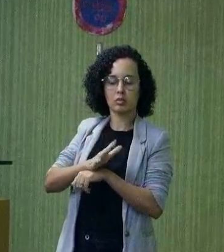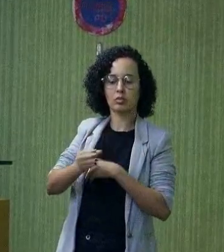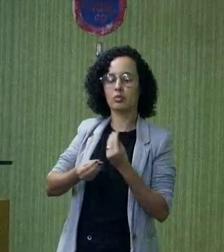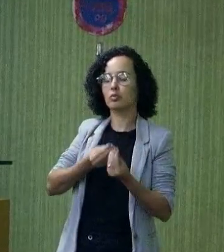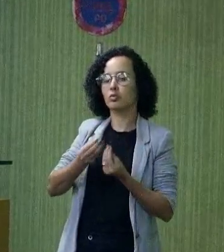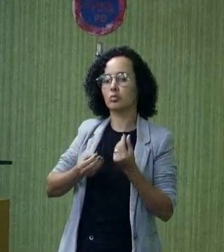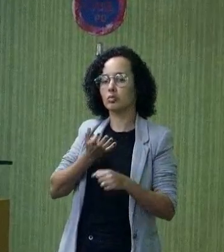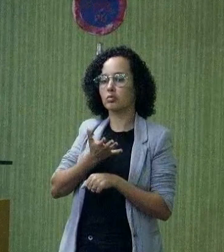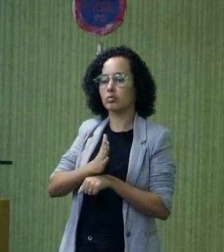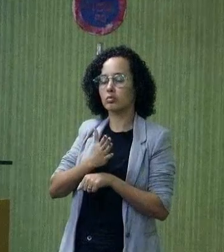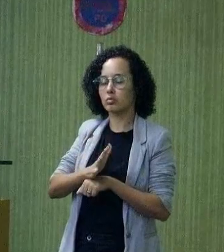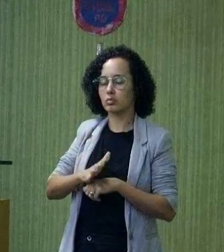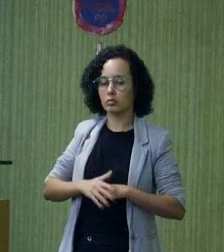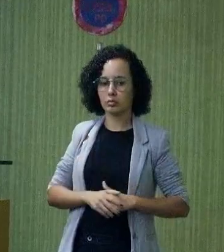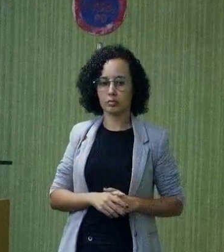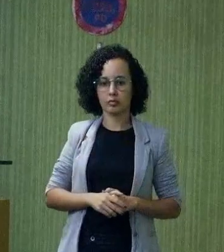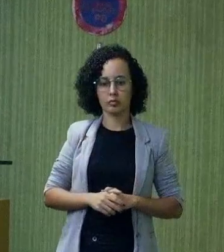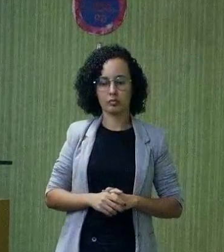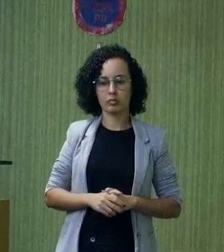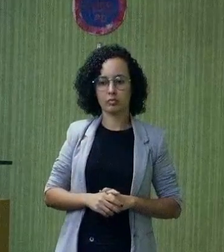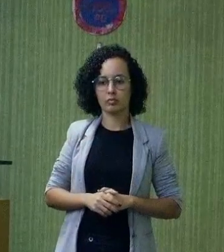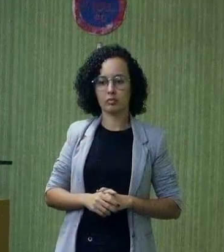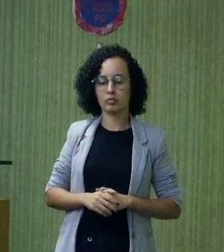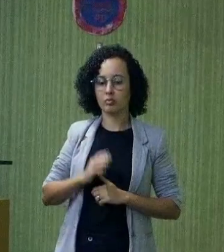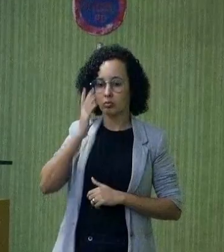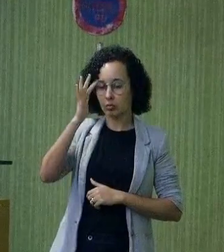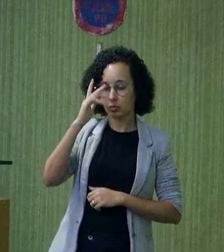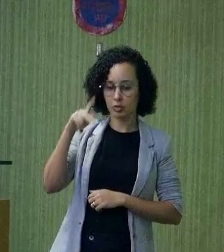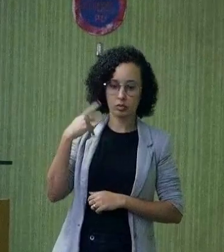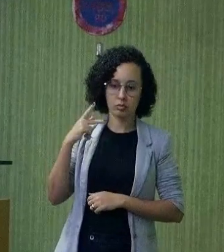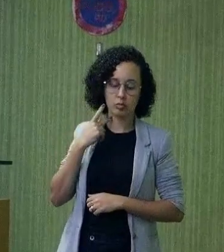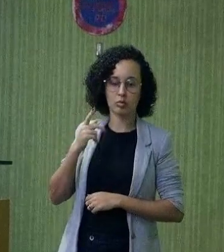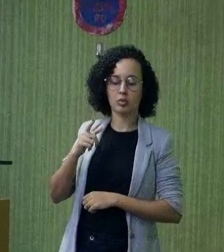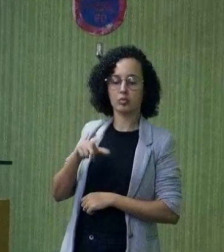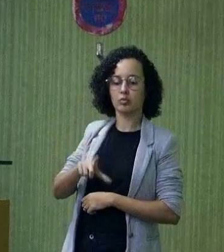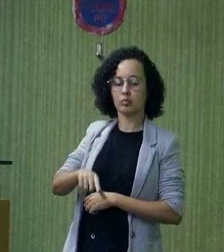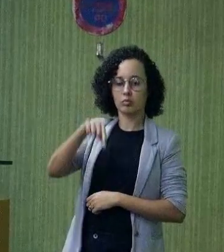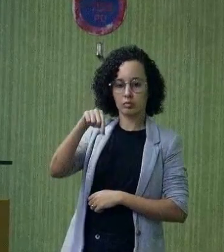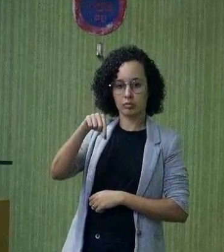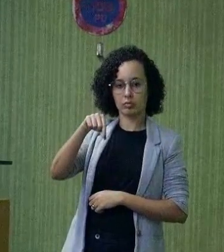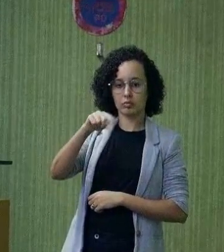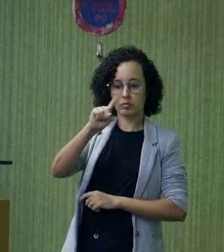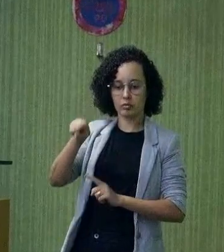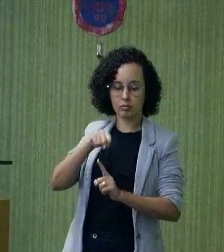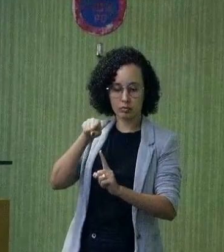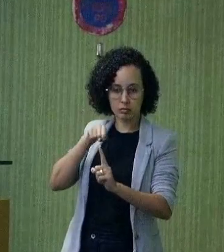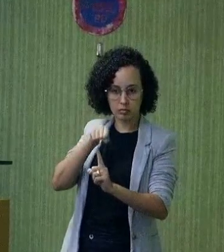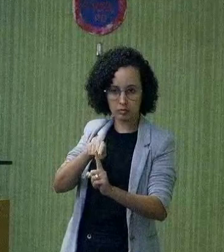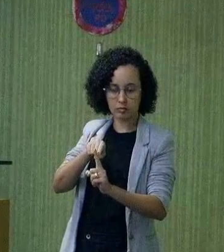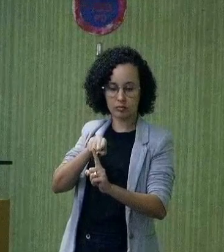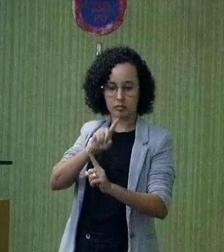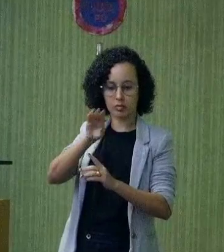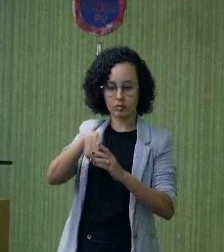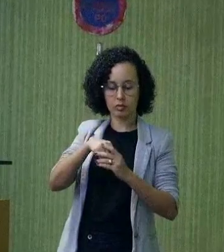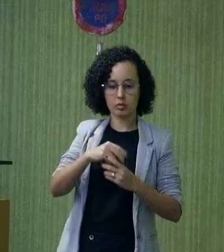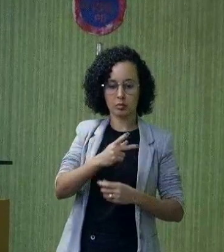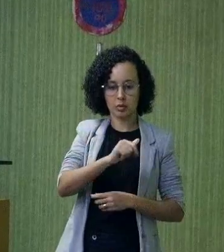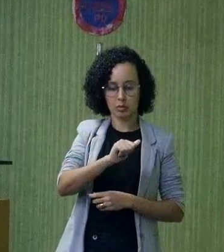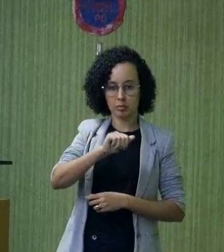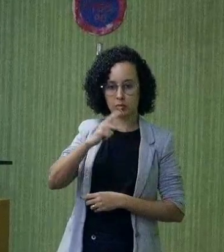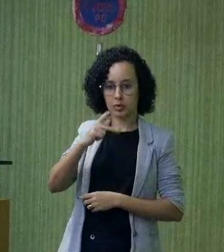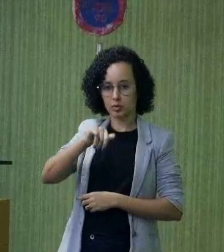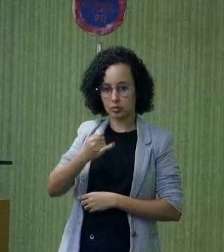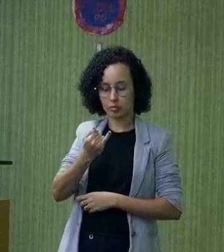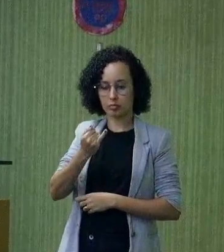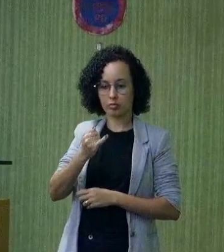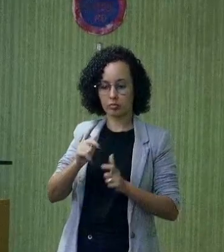prática visualizar isso Imagine que o promotor ele escolha tem escolhido como meta como dentro do seu PJ ampliar a oferta